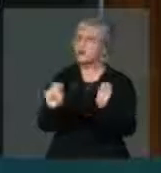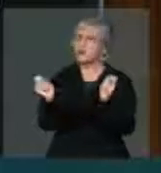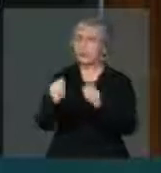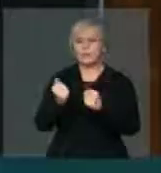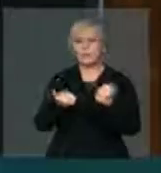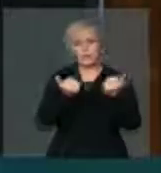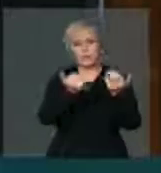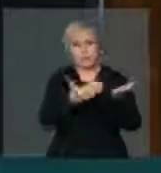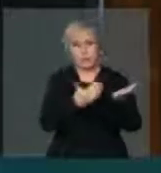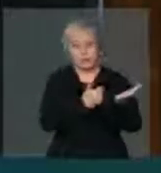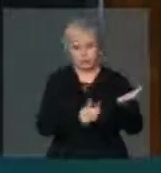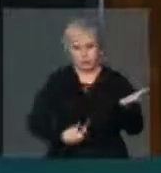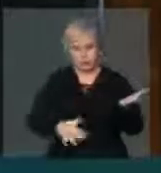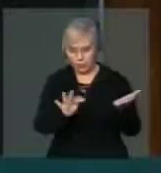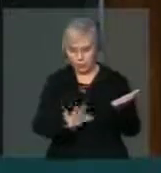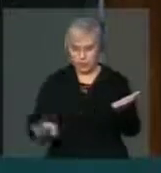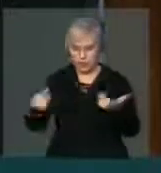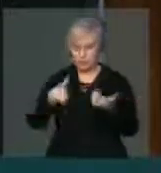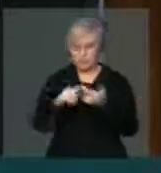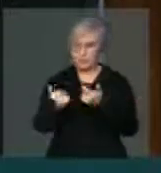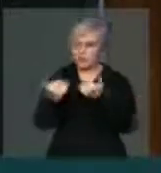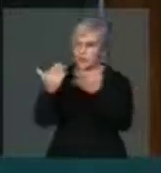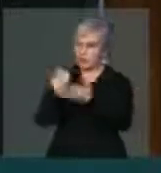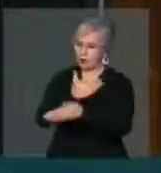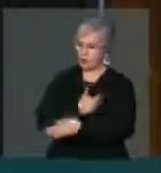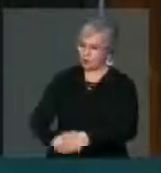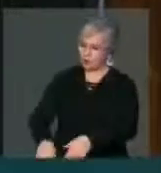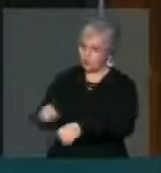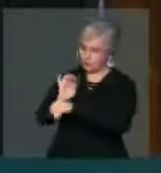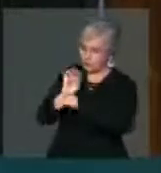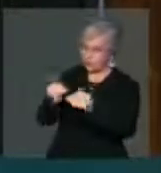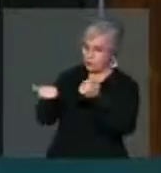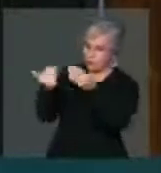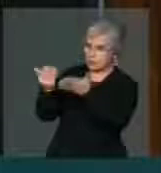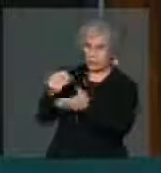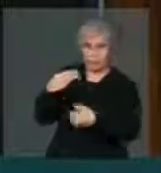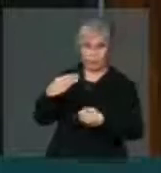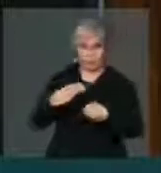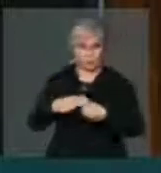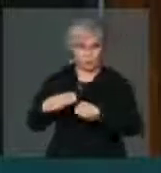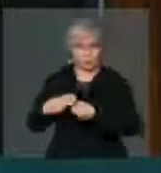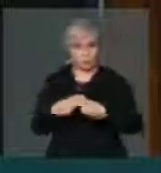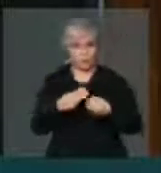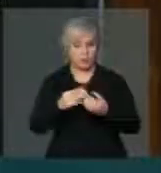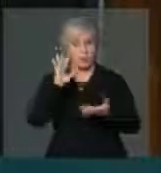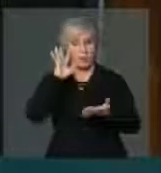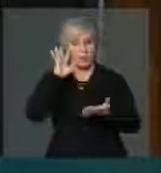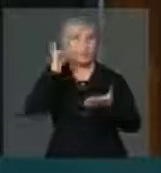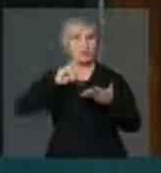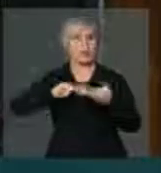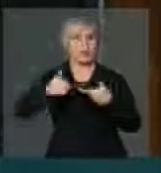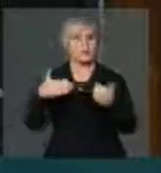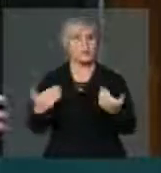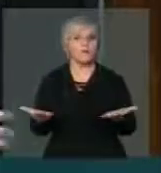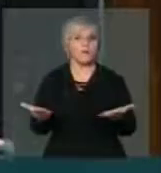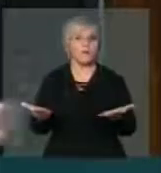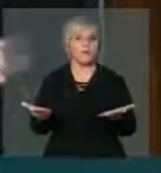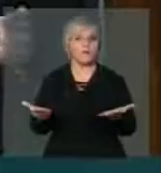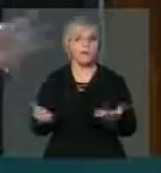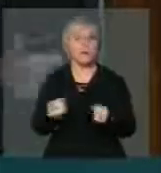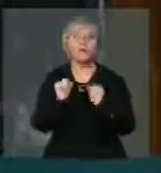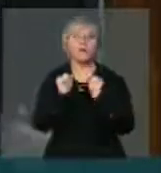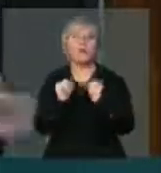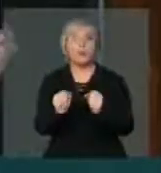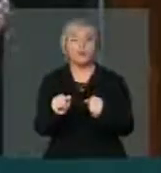governo federal, aos governos estaduais e aos municípios brasileiros uma alternativa capaz de